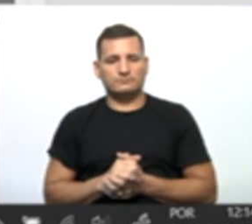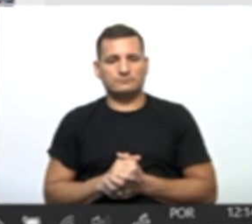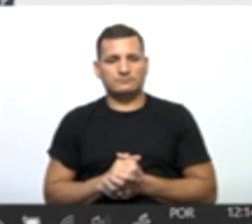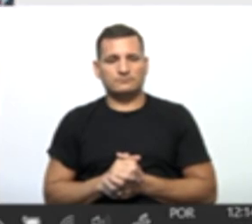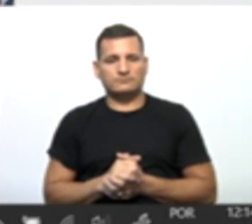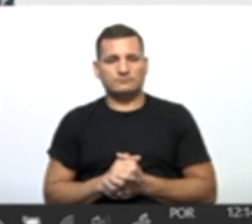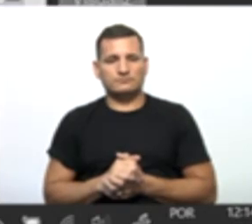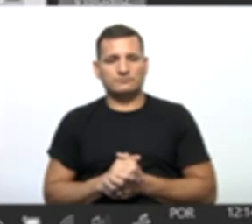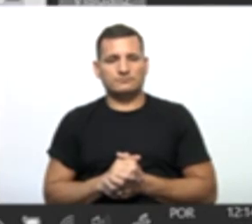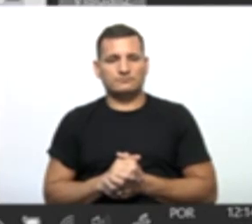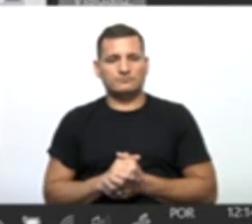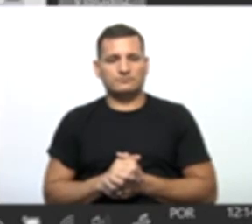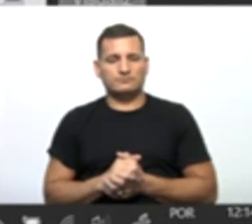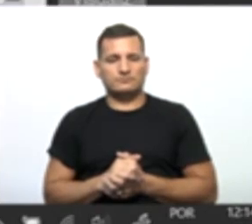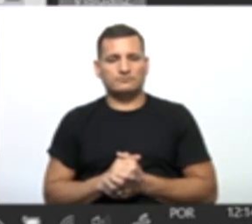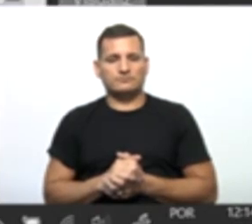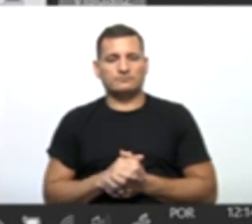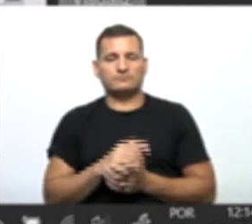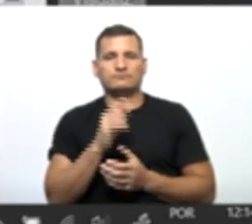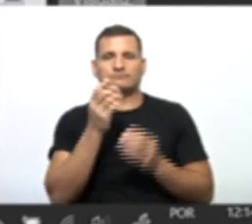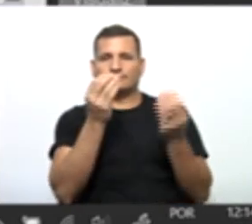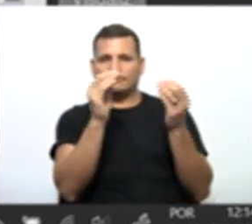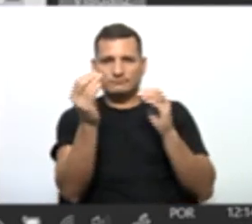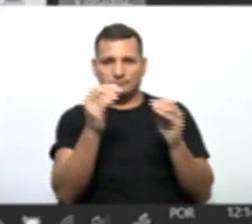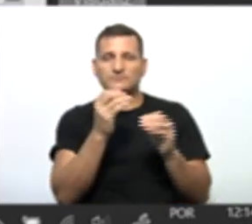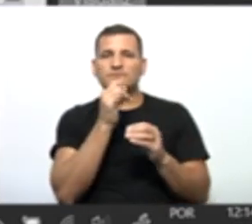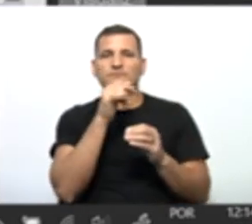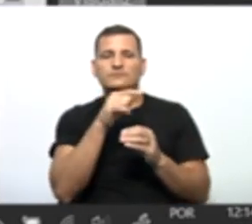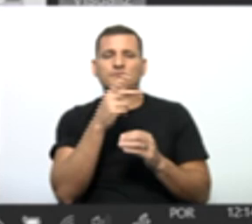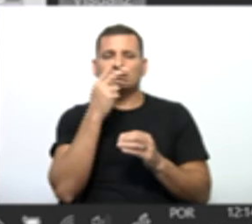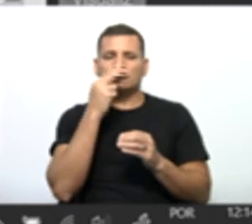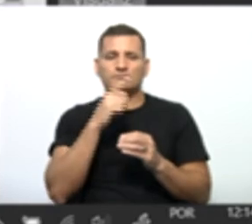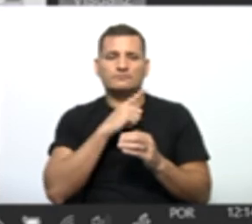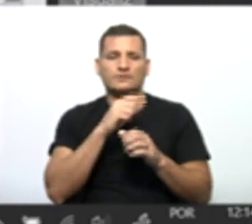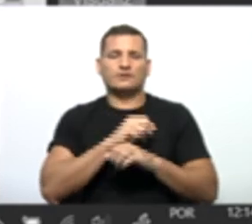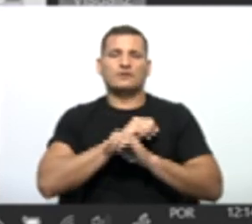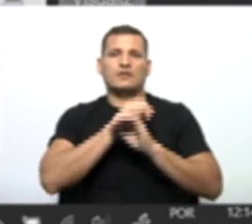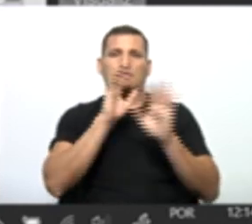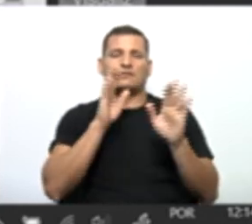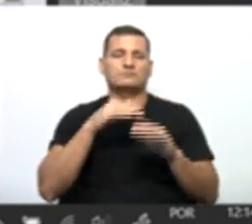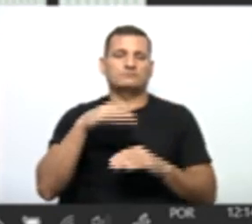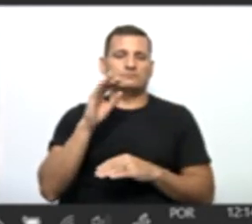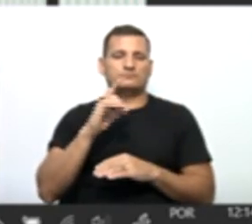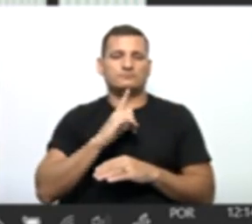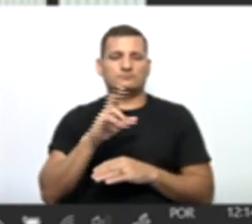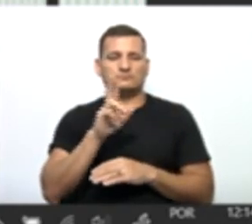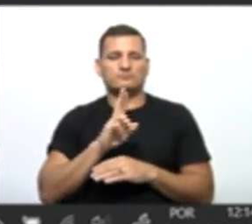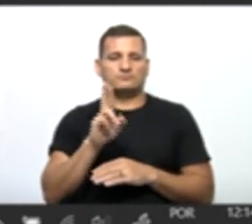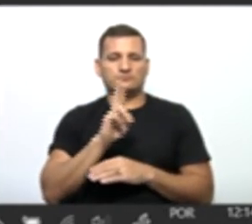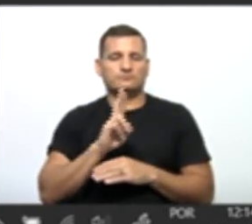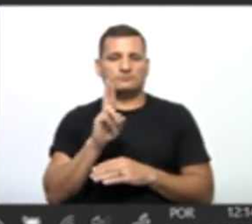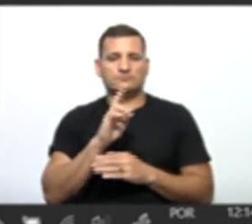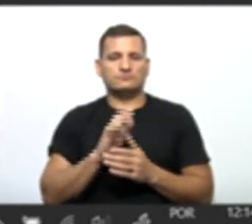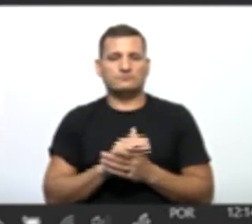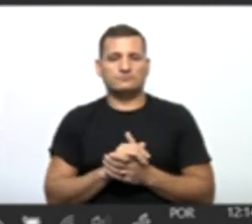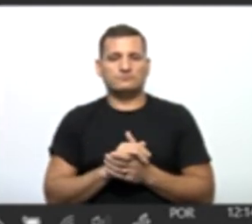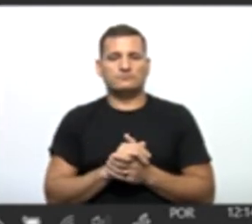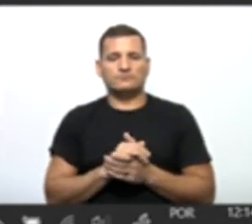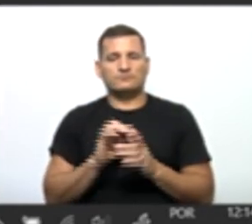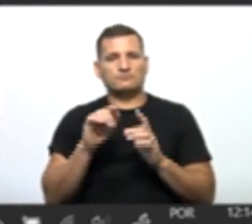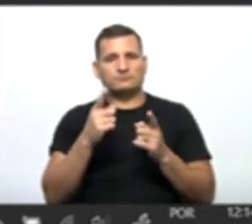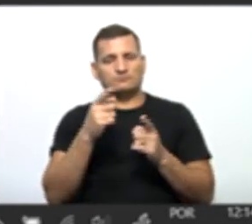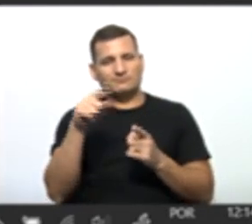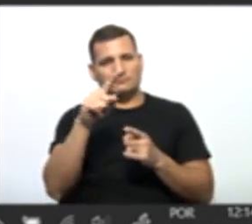Quando a gente coloca esses exemplos, lógico que fica bem mais claro de utilizar. Mas isso não quer dizer que esses projetos que